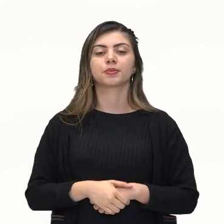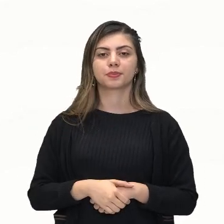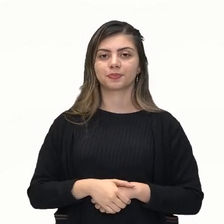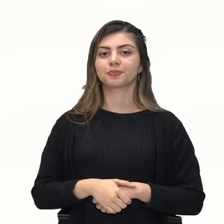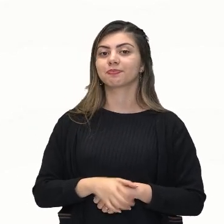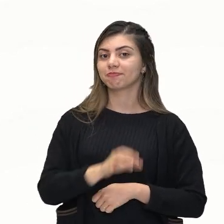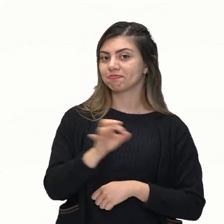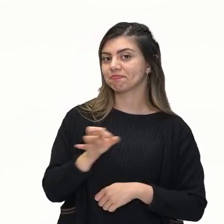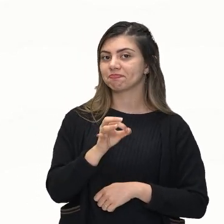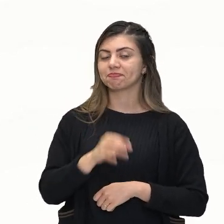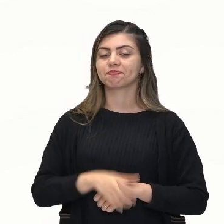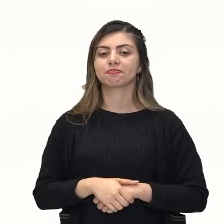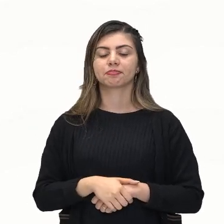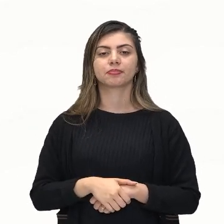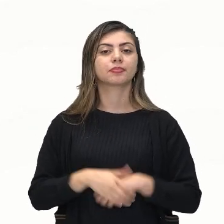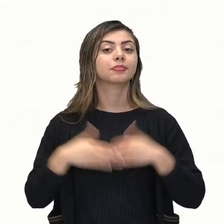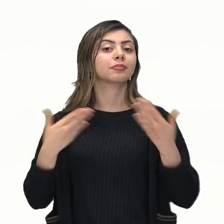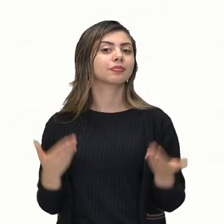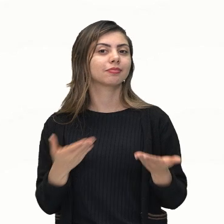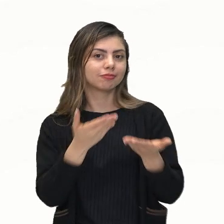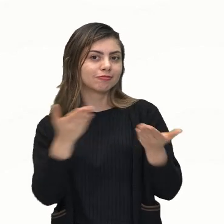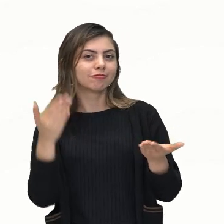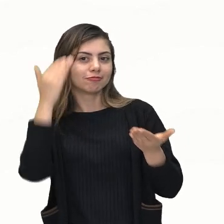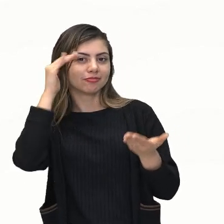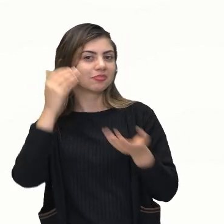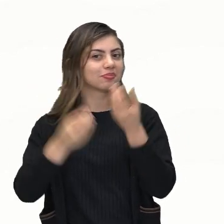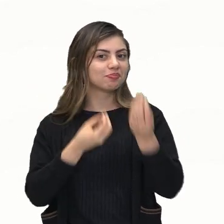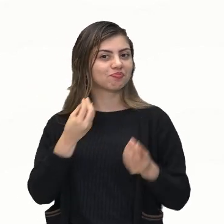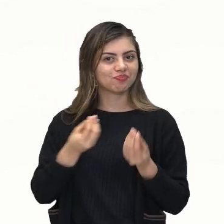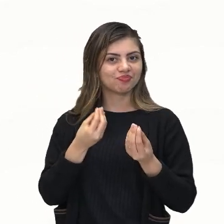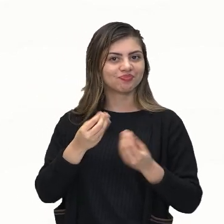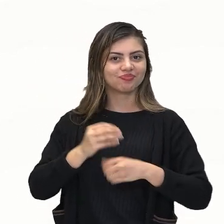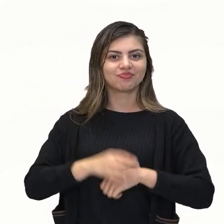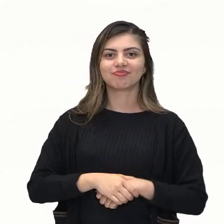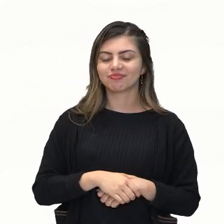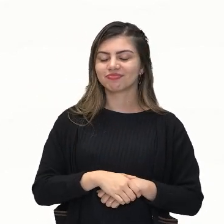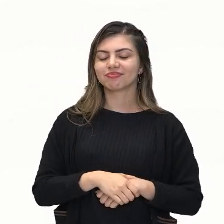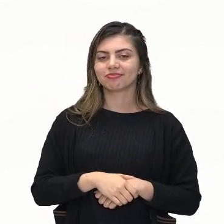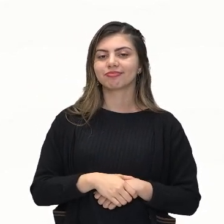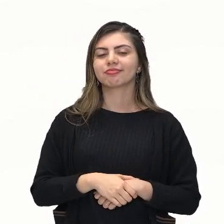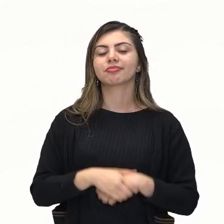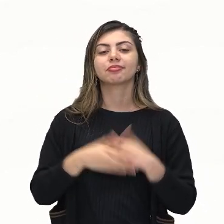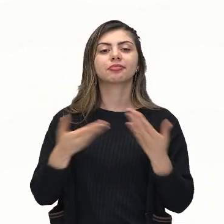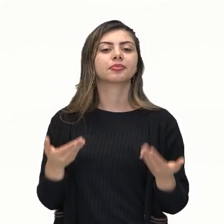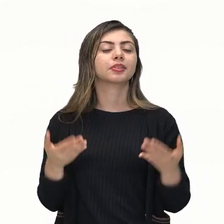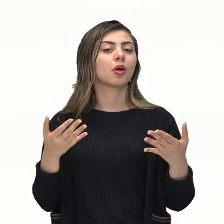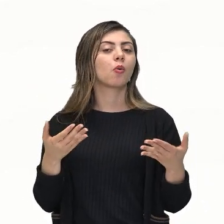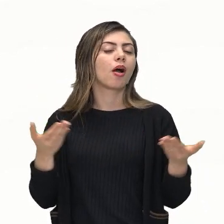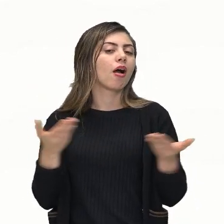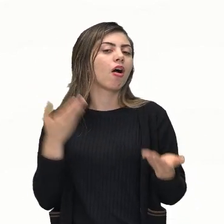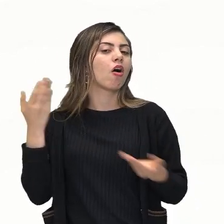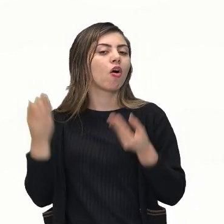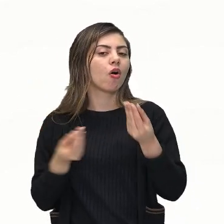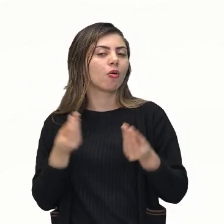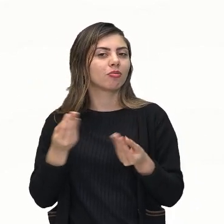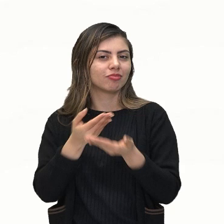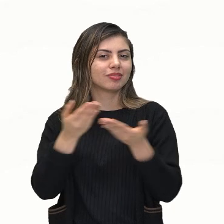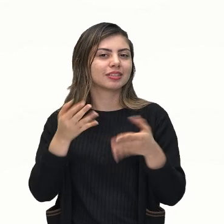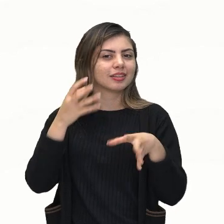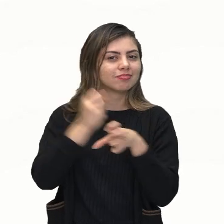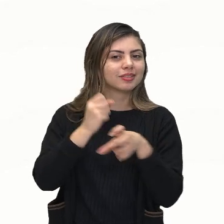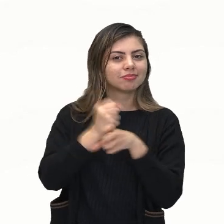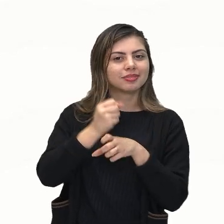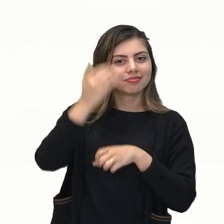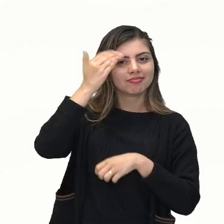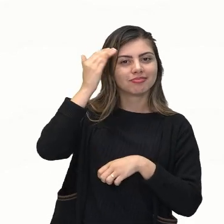2,52. Tudo bem? E aí, deu para entender como é que funciona? Tá? E agora? Deu para entender direitinho?